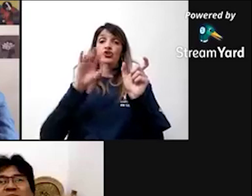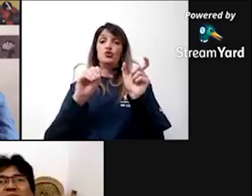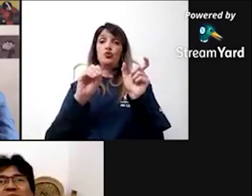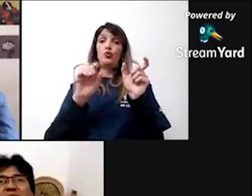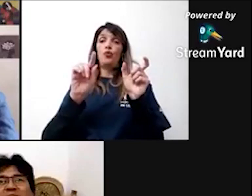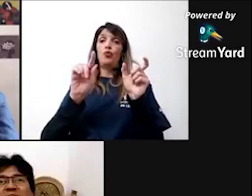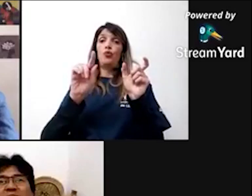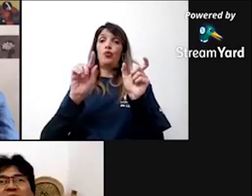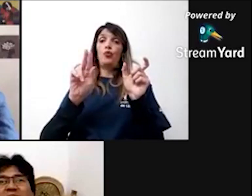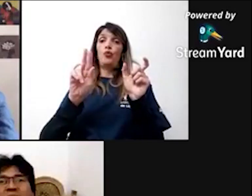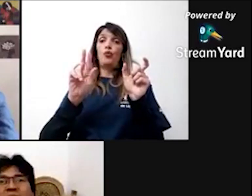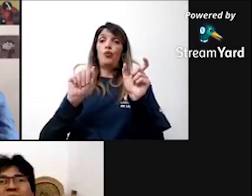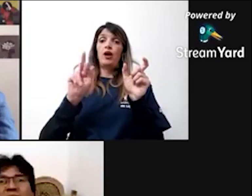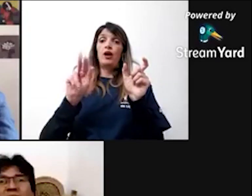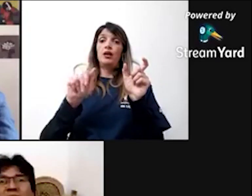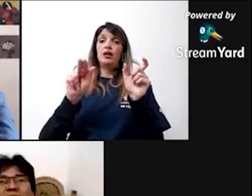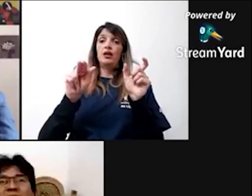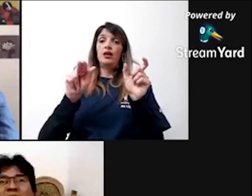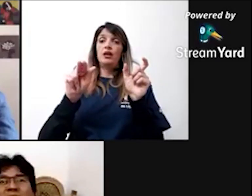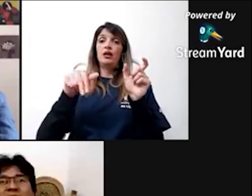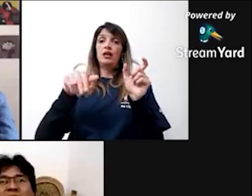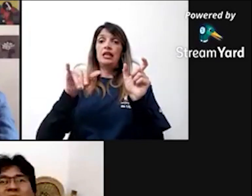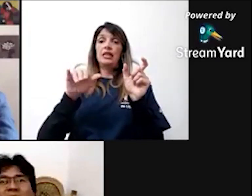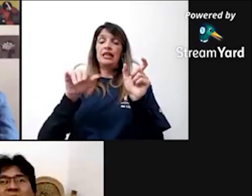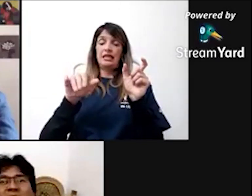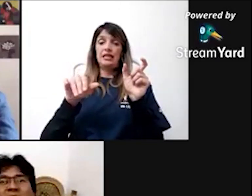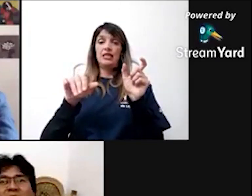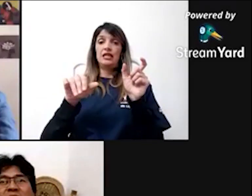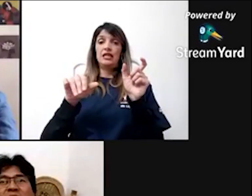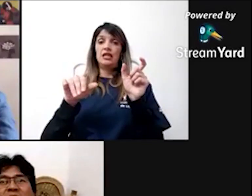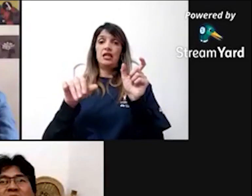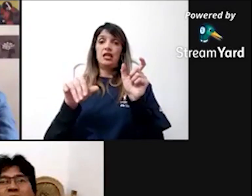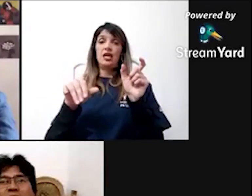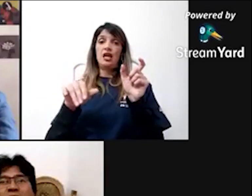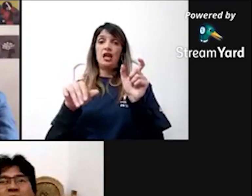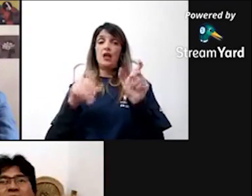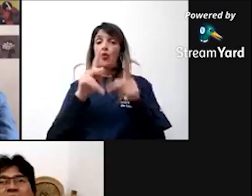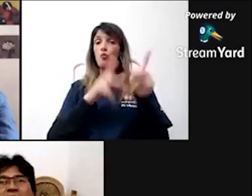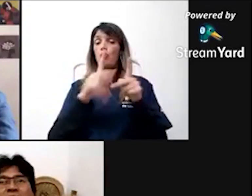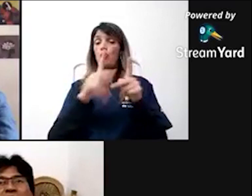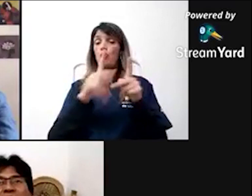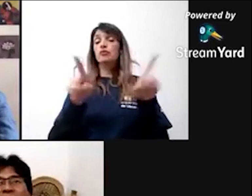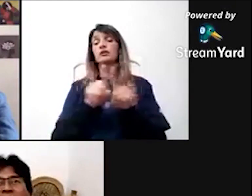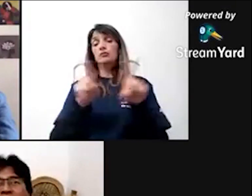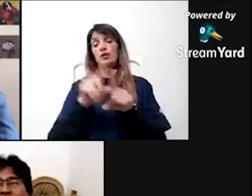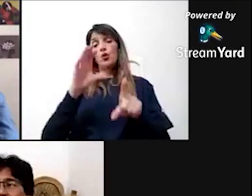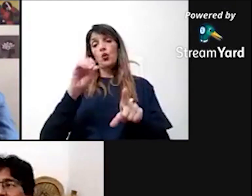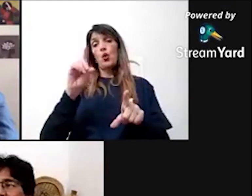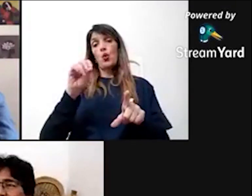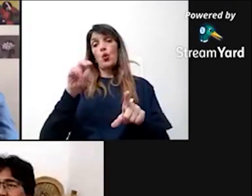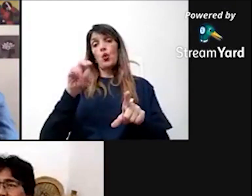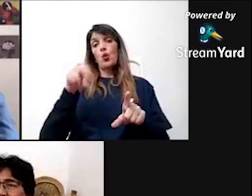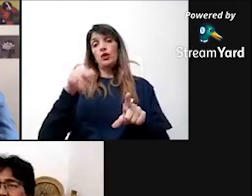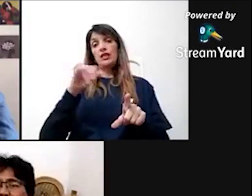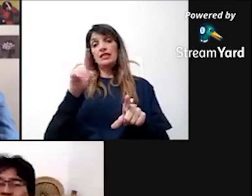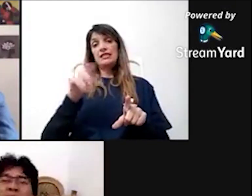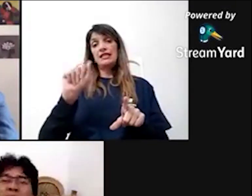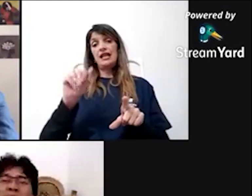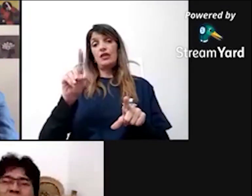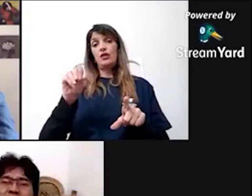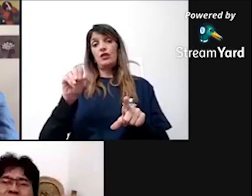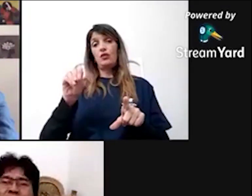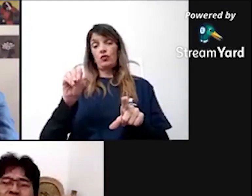bem. Leva em consideração o fato de que os indígenas também foram colonizados, né? Que o pensamento indígena também